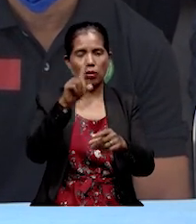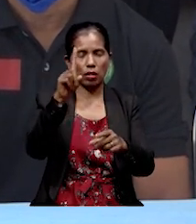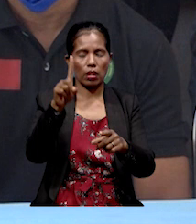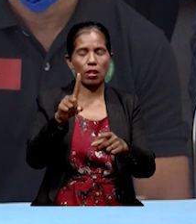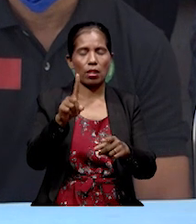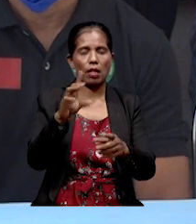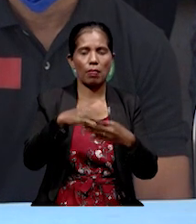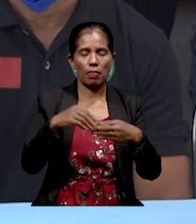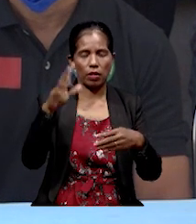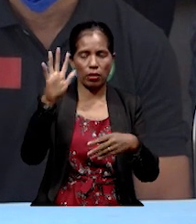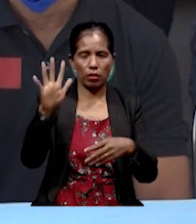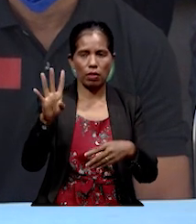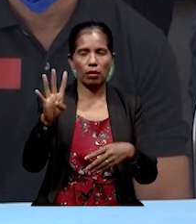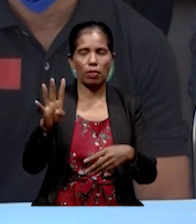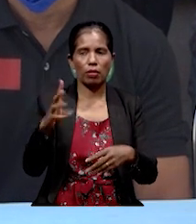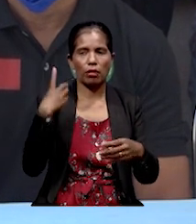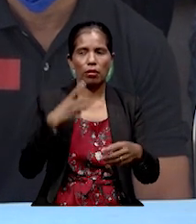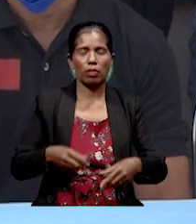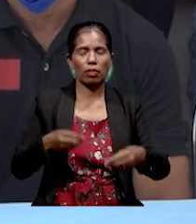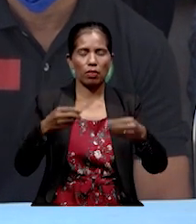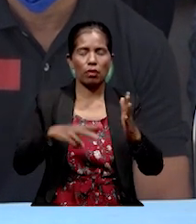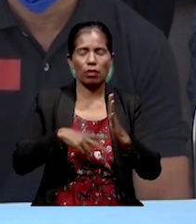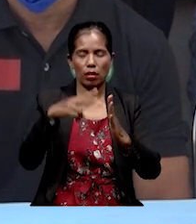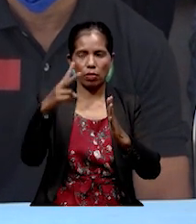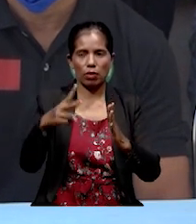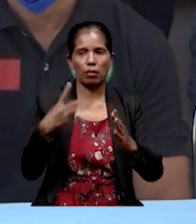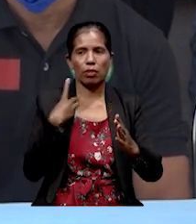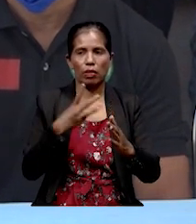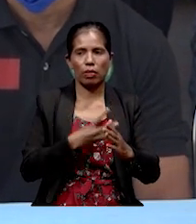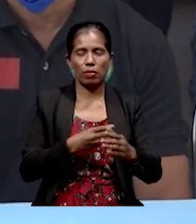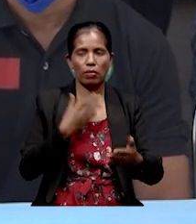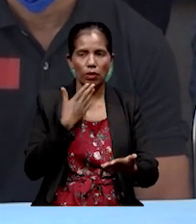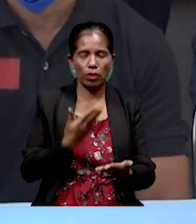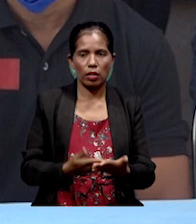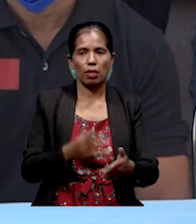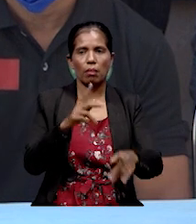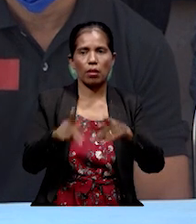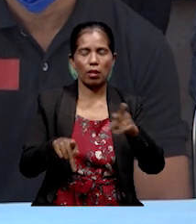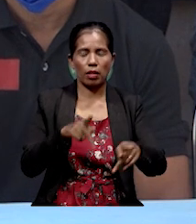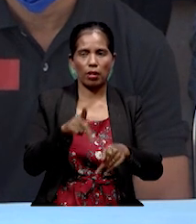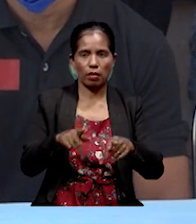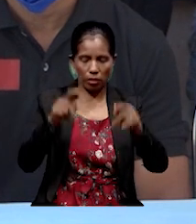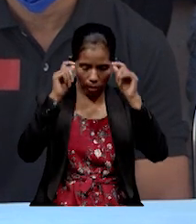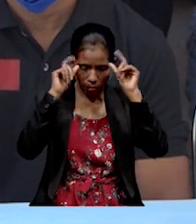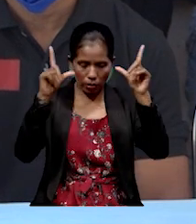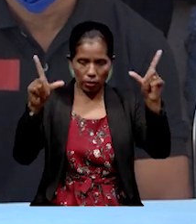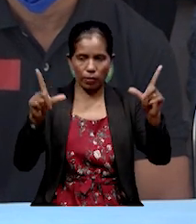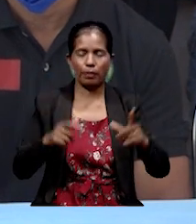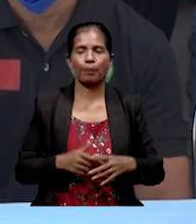Vota número 14. Atu itane votos fo valor ba itane luta. No benefícios ba povo doben Timor Lorosa e